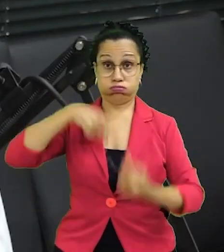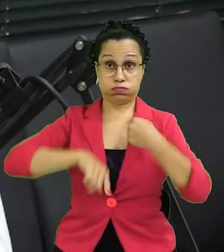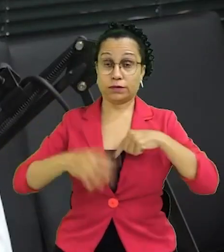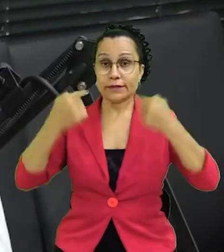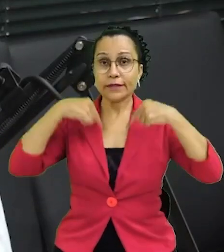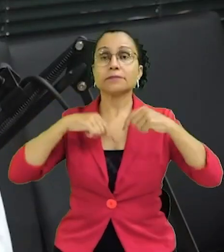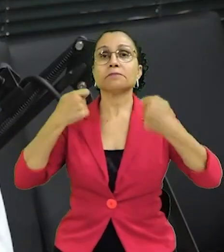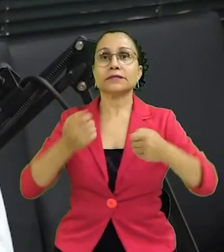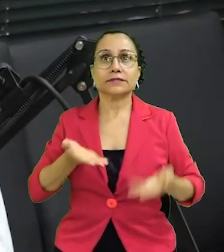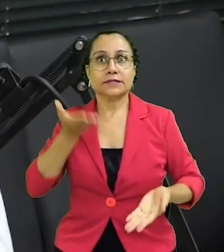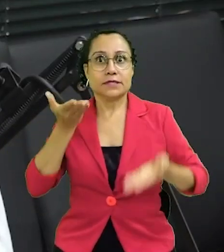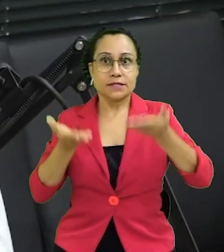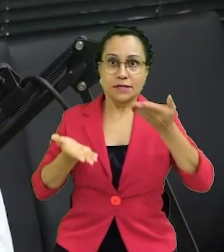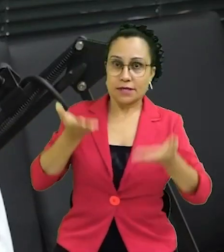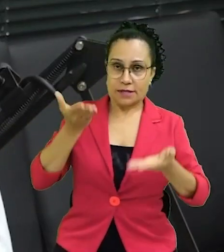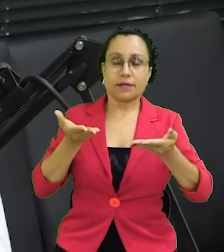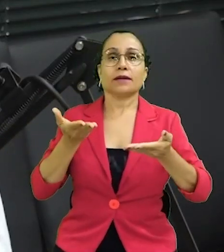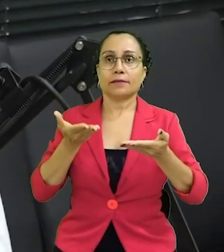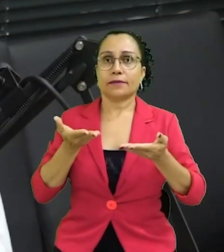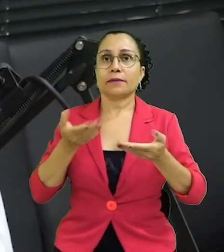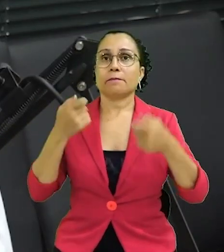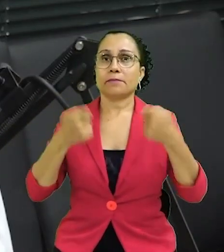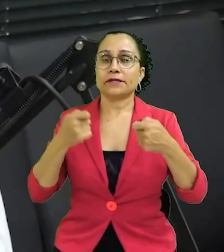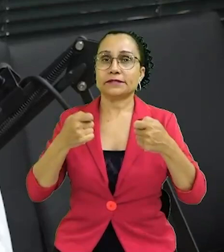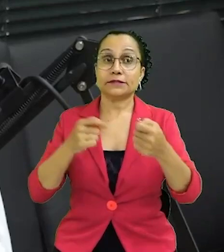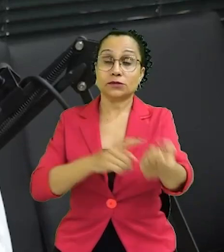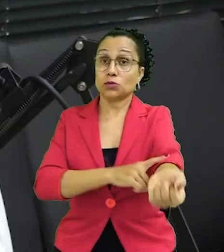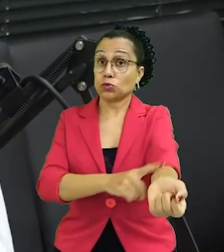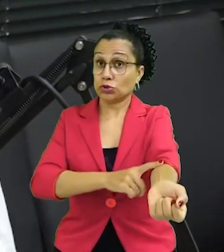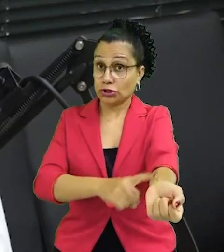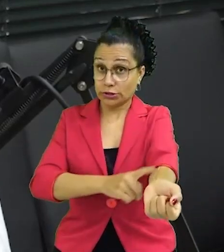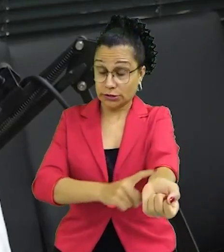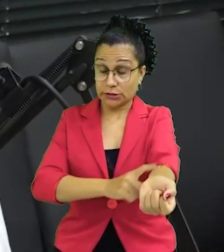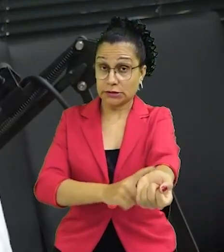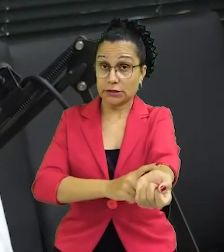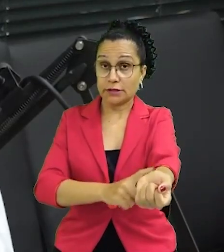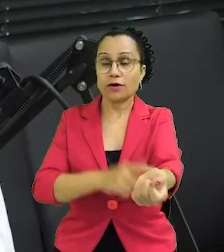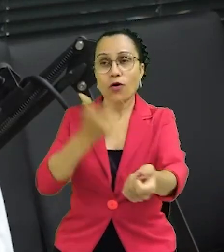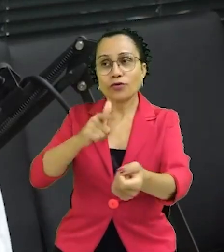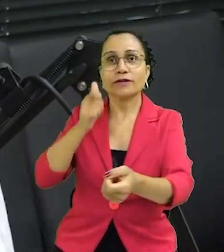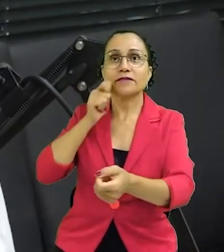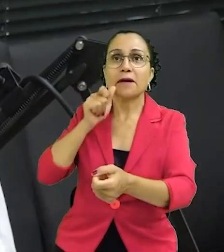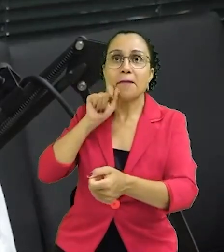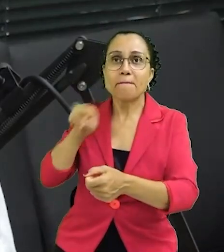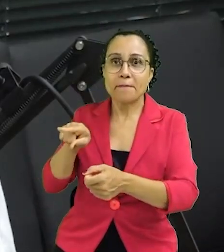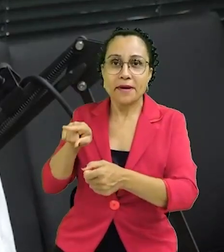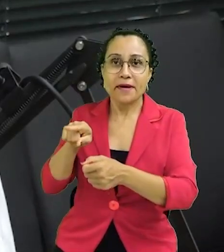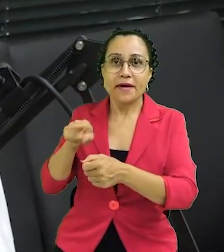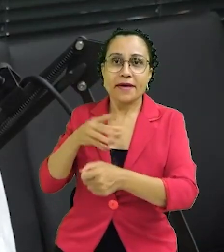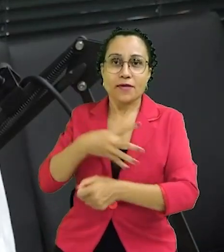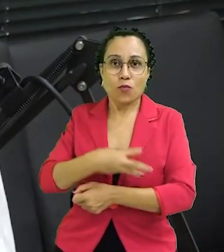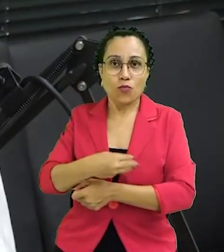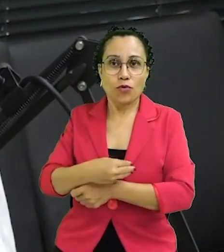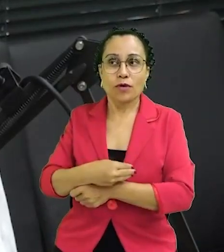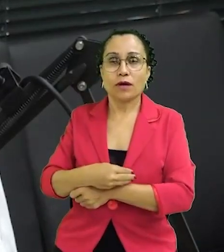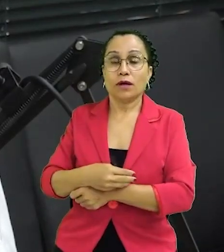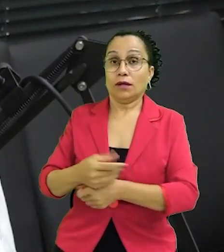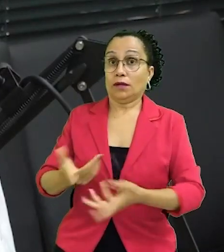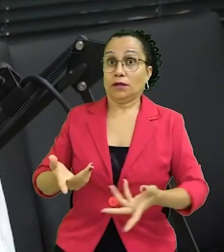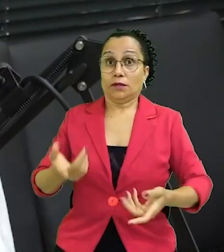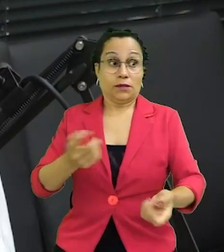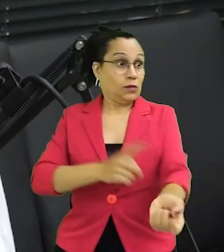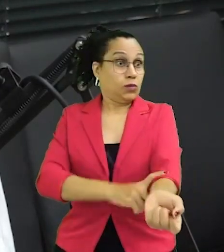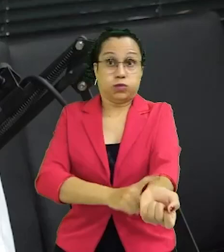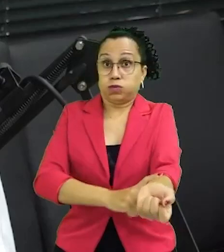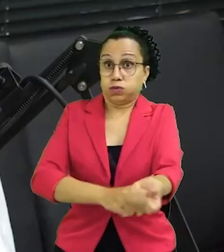níveis equilibrados de hormônio também. O estresse elevado, volto para a mãe de novo, o estresse elevado da mãe, o estresse